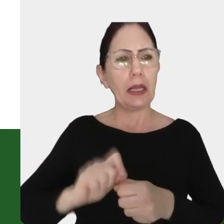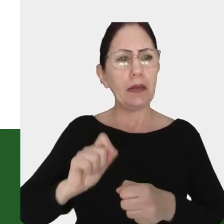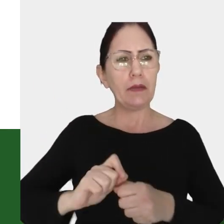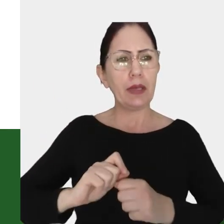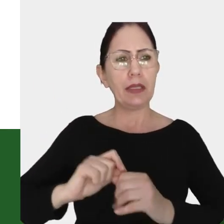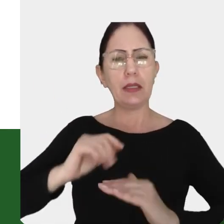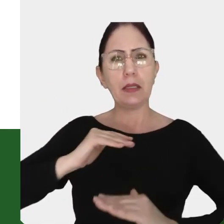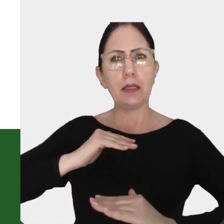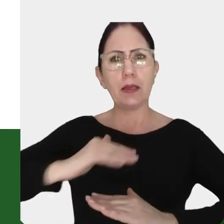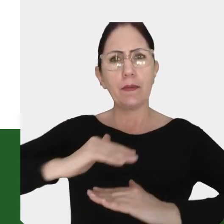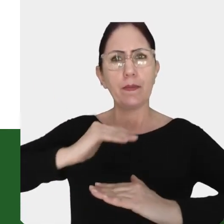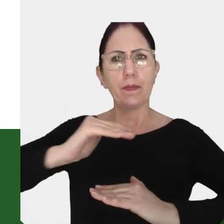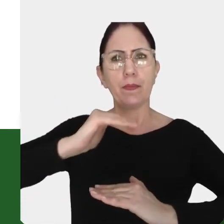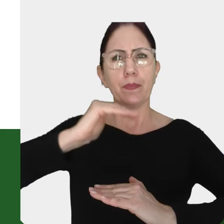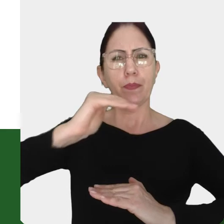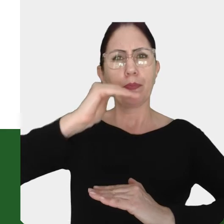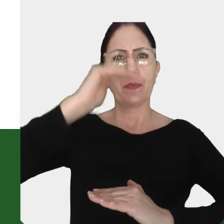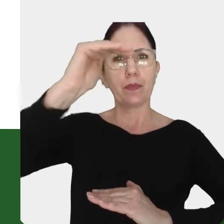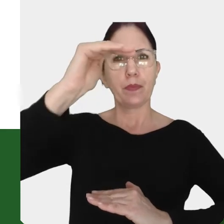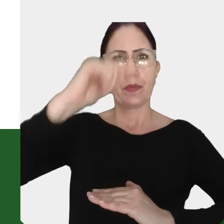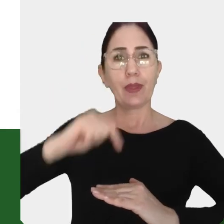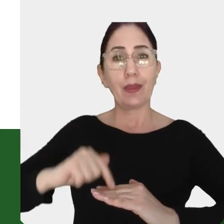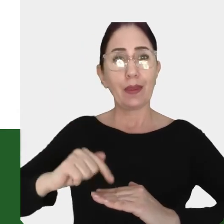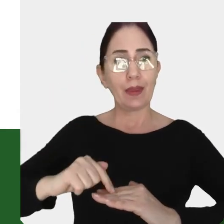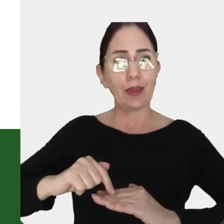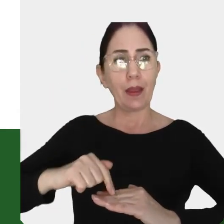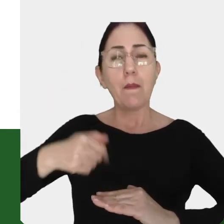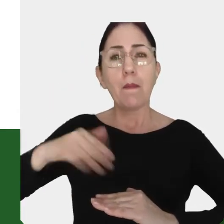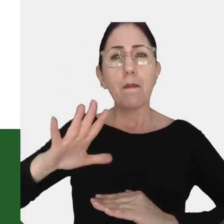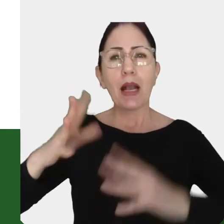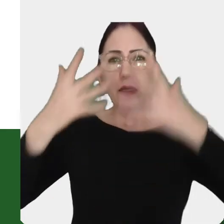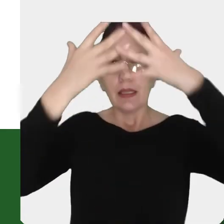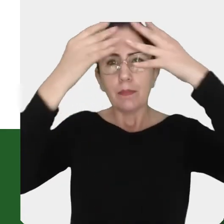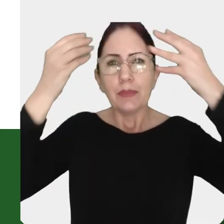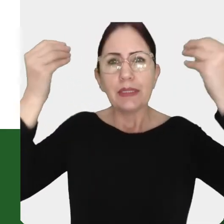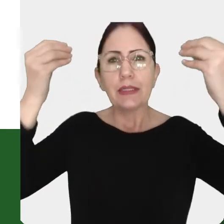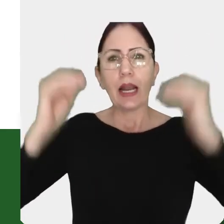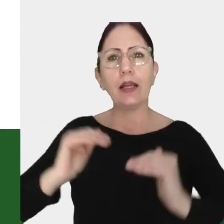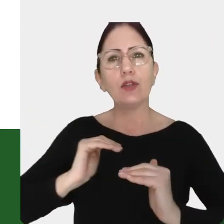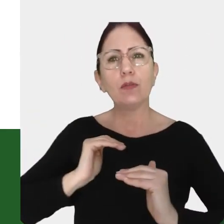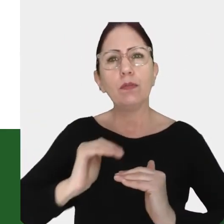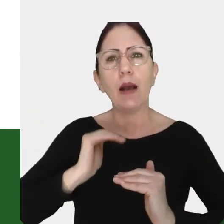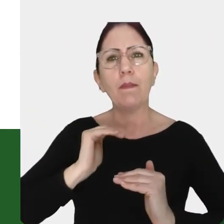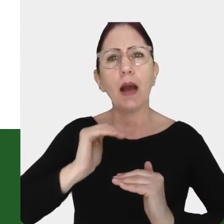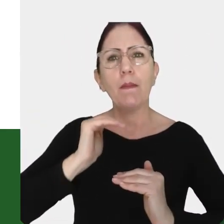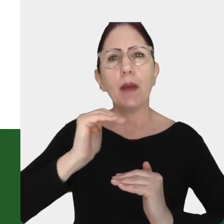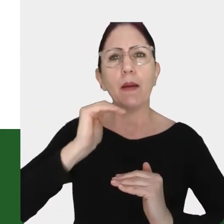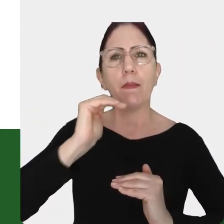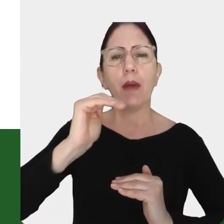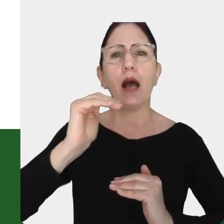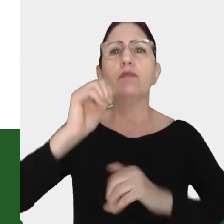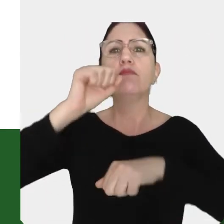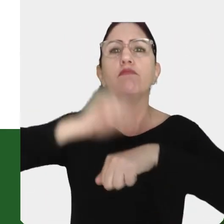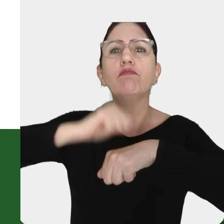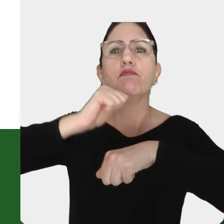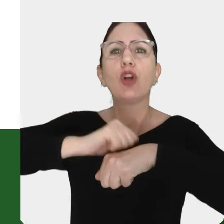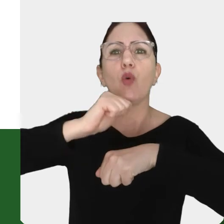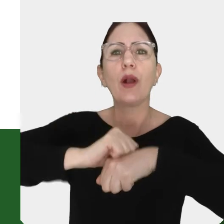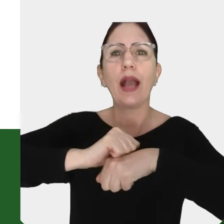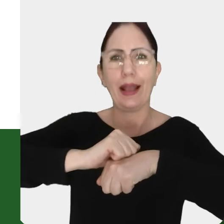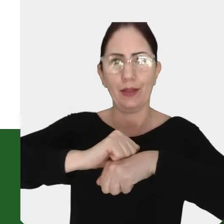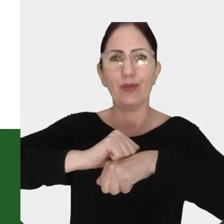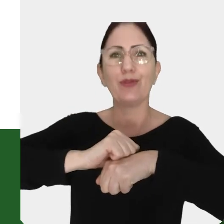framework que vai do aspecto mais abstrato para o mais concreto. Então, ele fala que a gente começa aqui de baixo, do mais